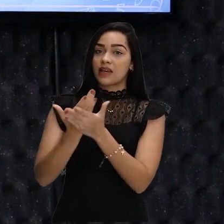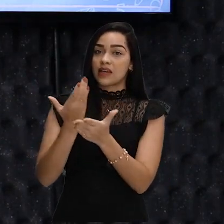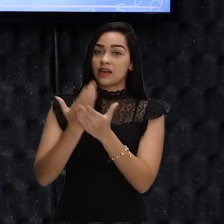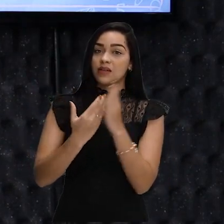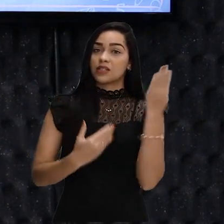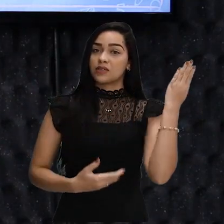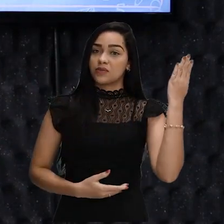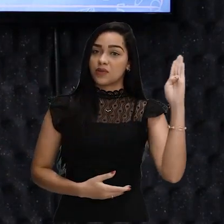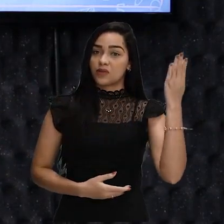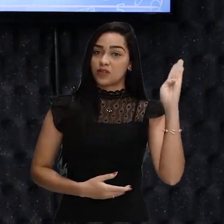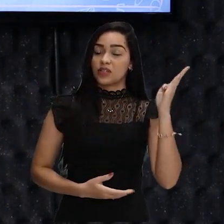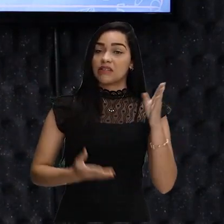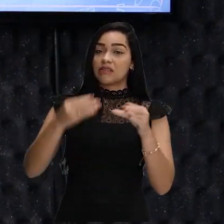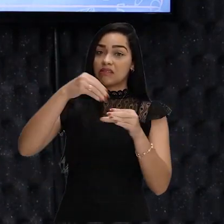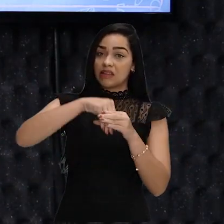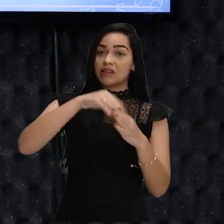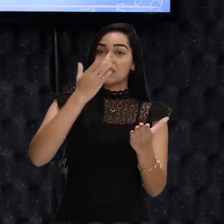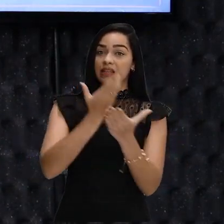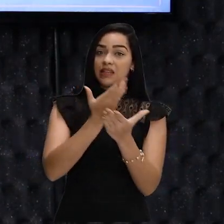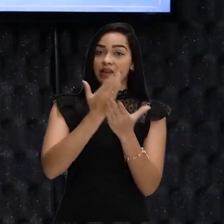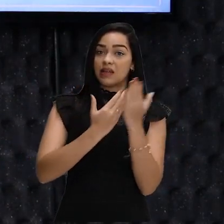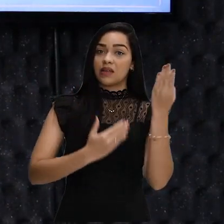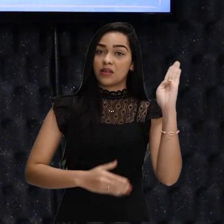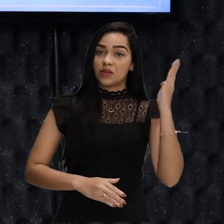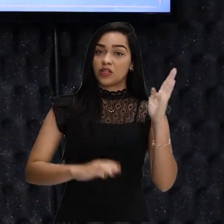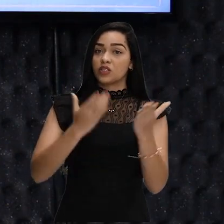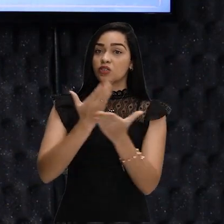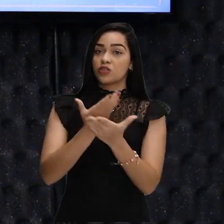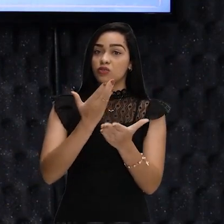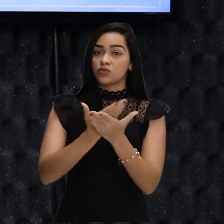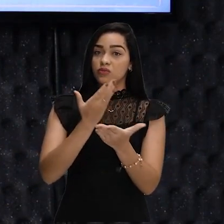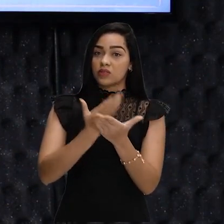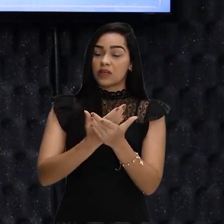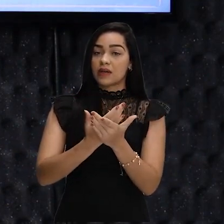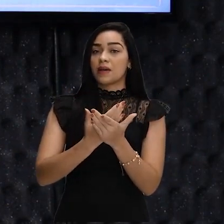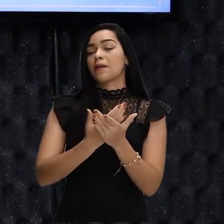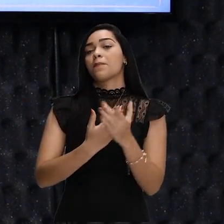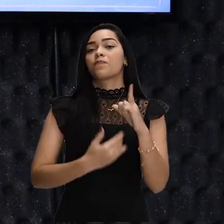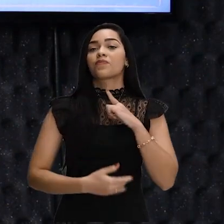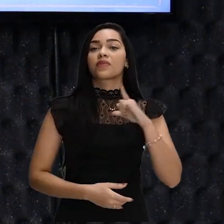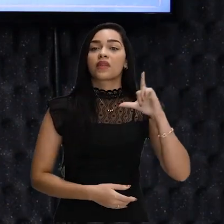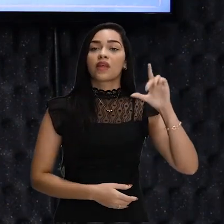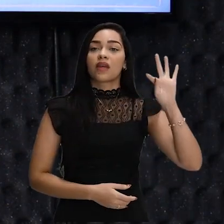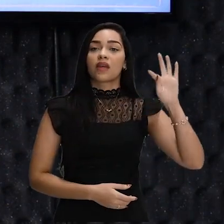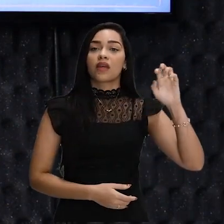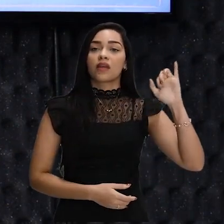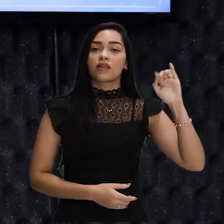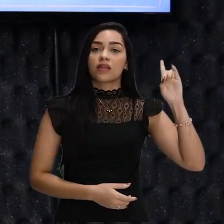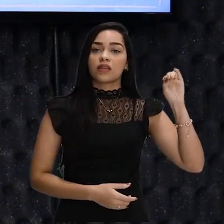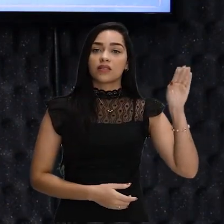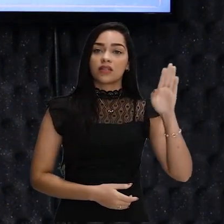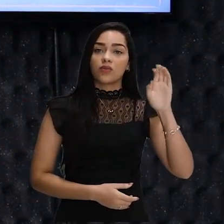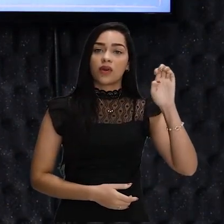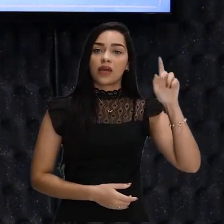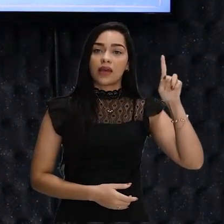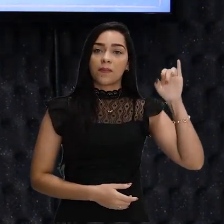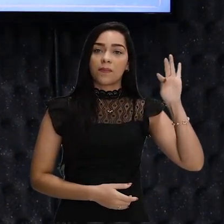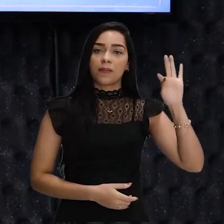Biologia, pessoal. E dentro dessa aula de Biologia, nós vamos estudar tecido epitelial. Na